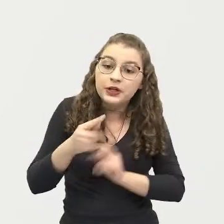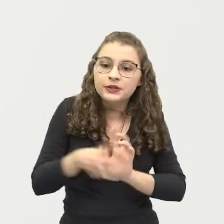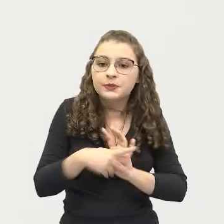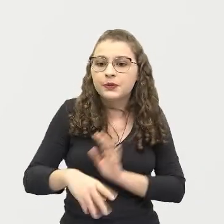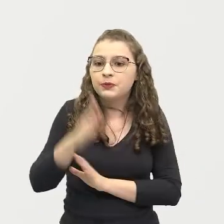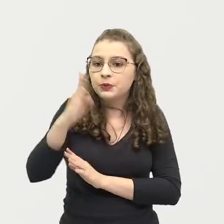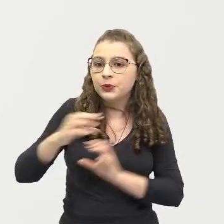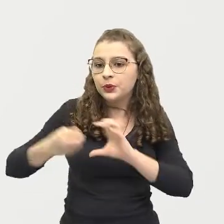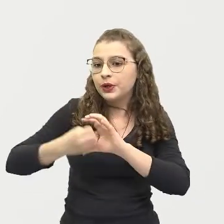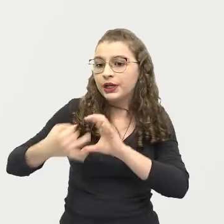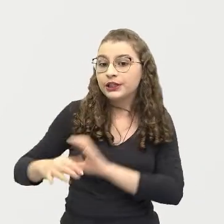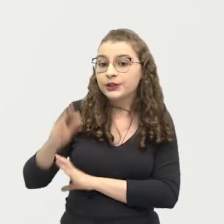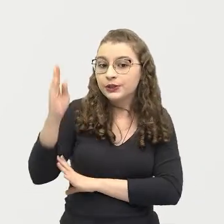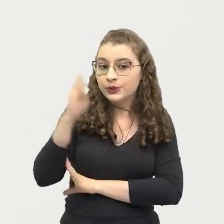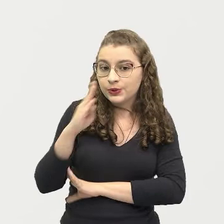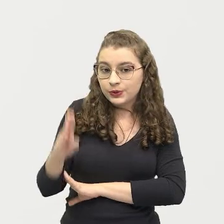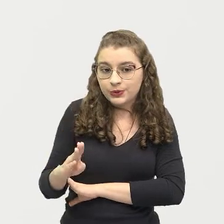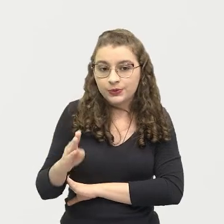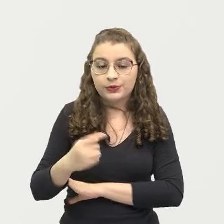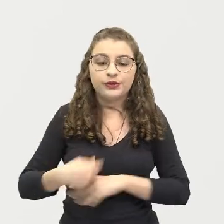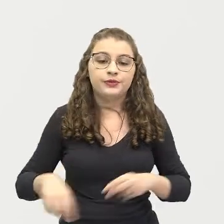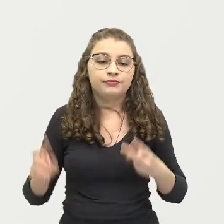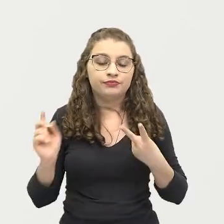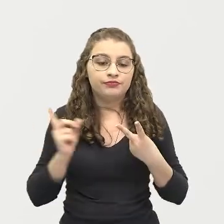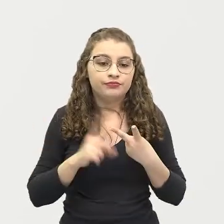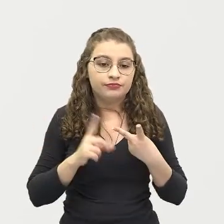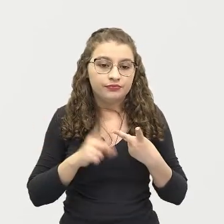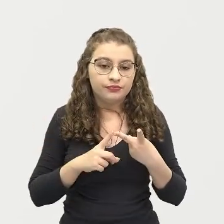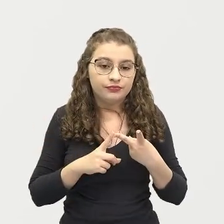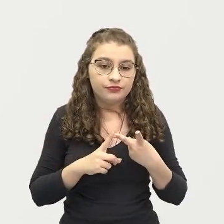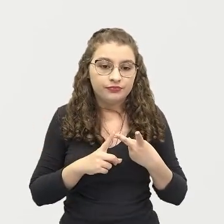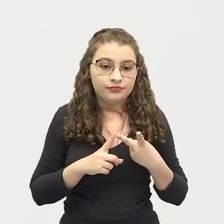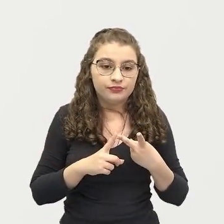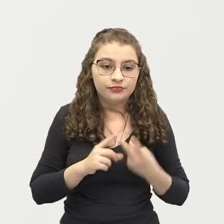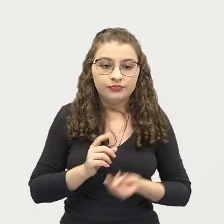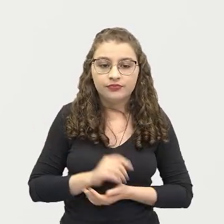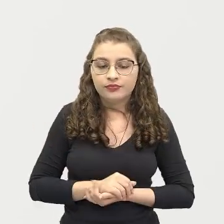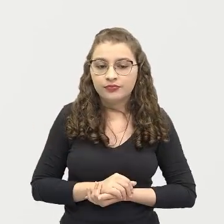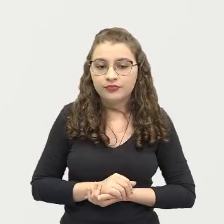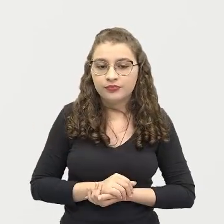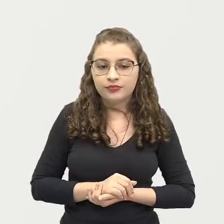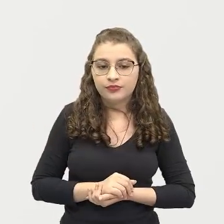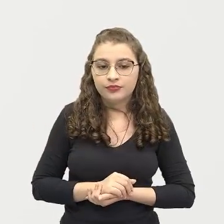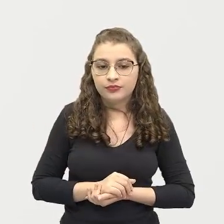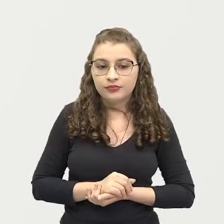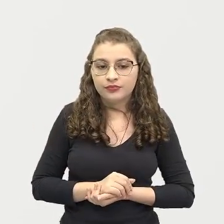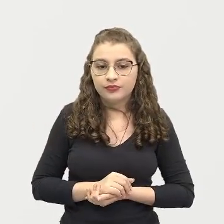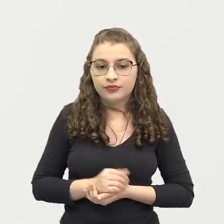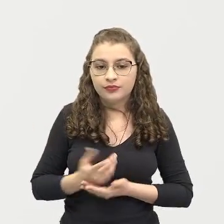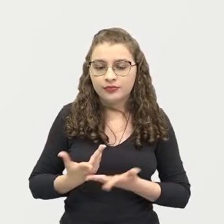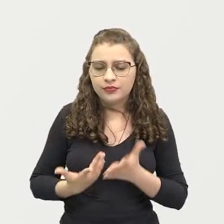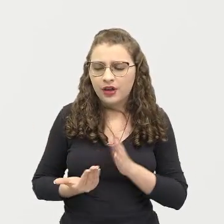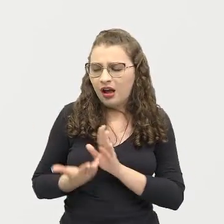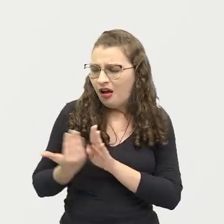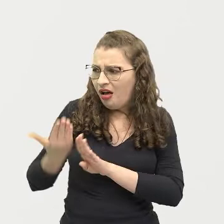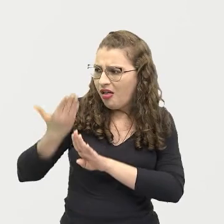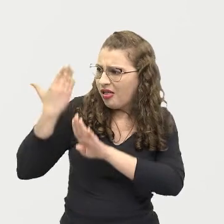nacional. O que mais que eles vão, esse projeto pretendia? Abandono das perspectivas